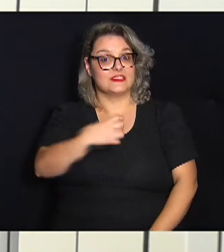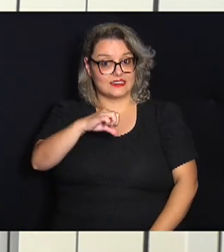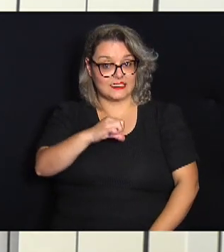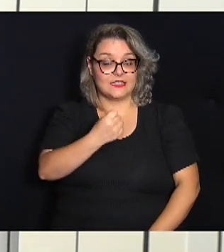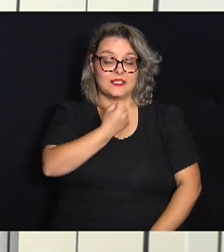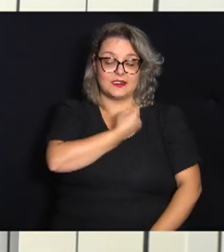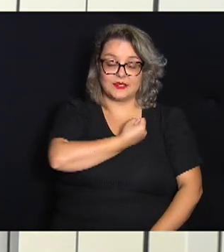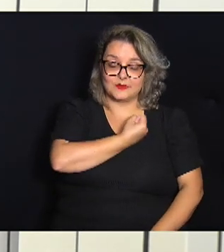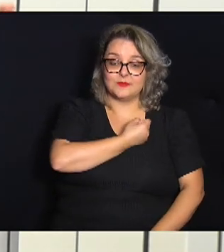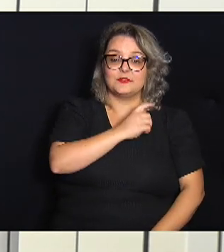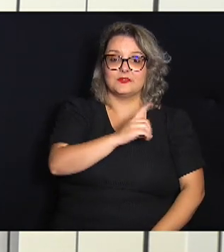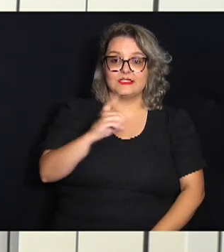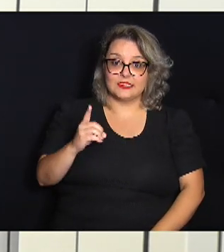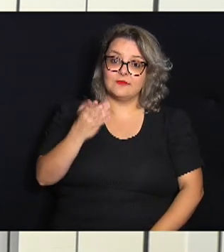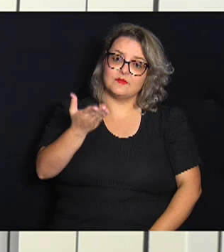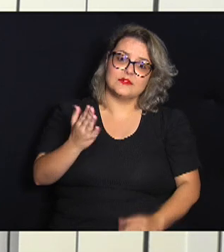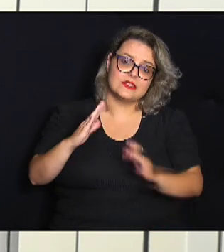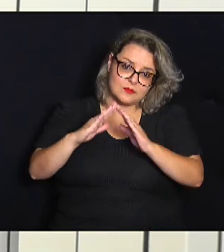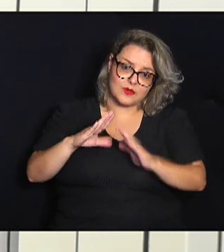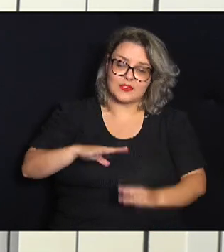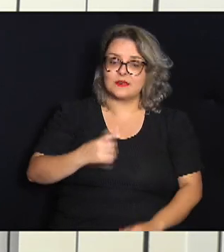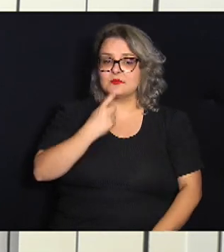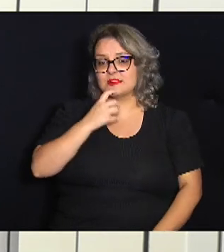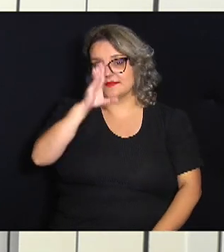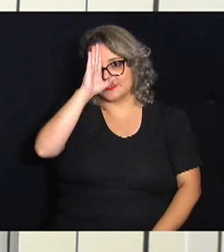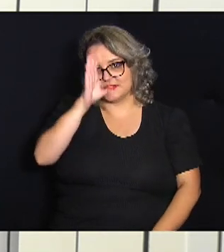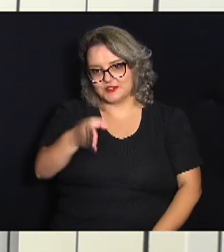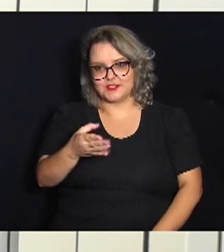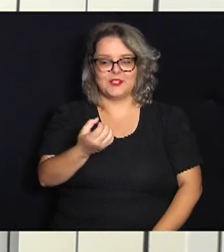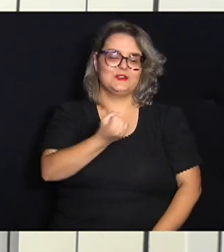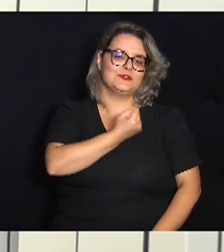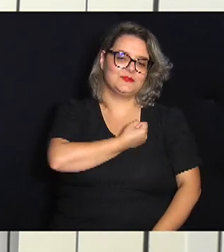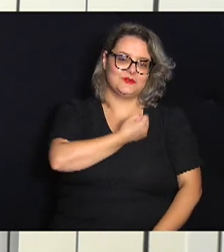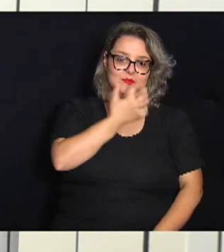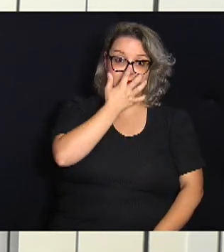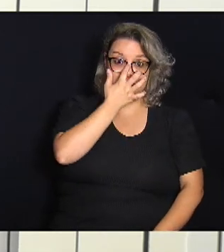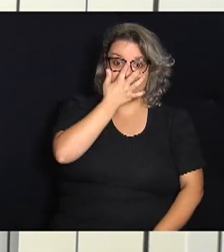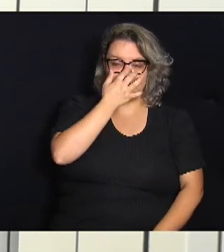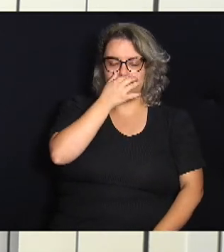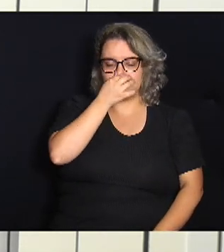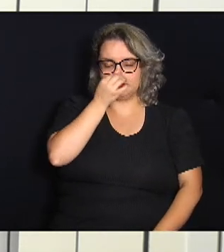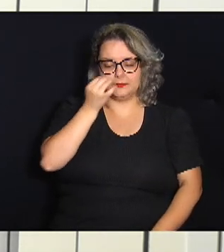nosso DDD, para você que é de Campinas e região, pode ir direto através do